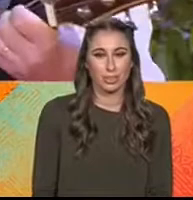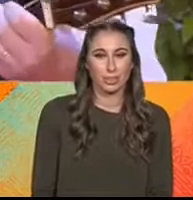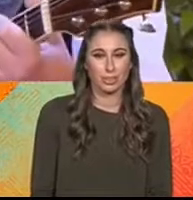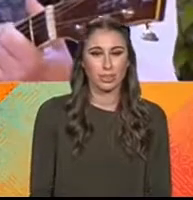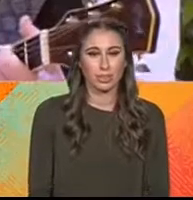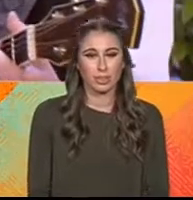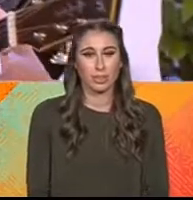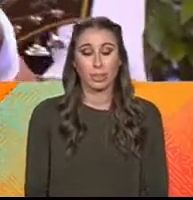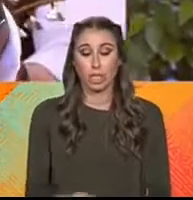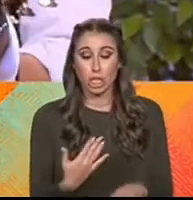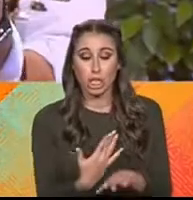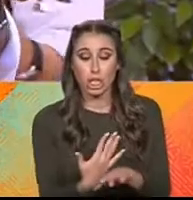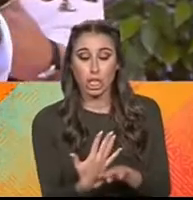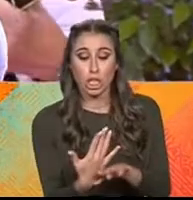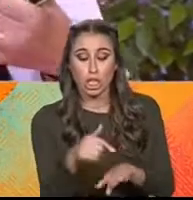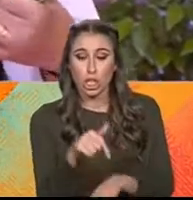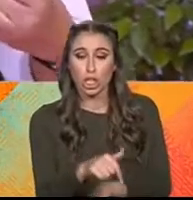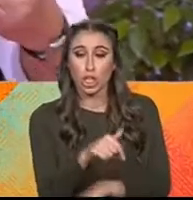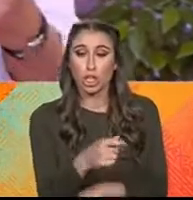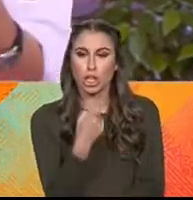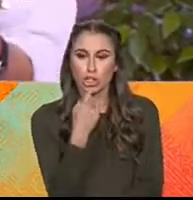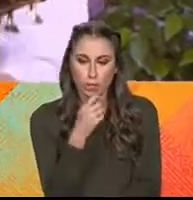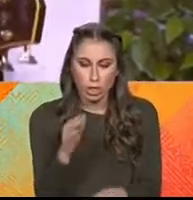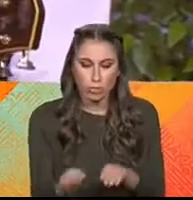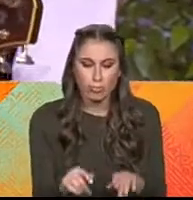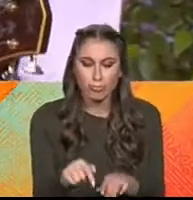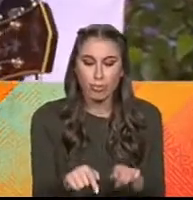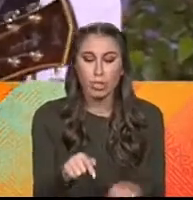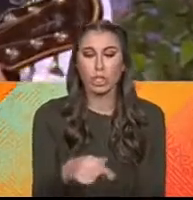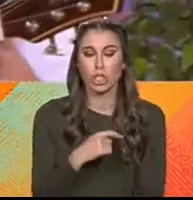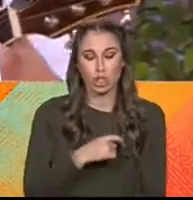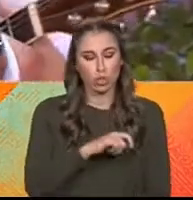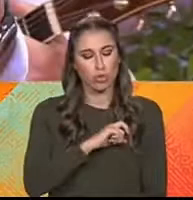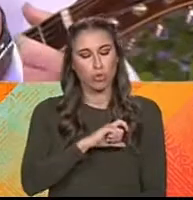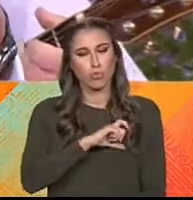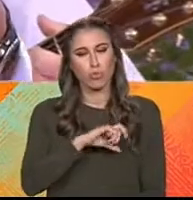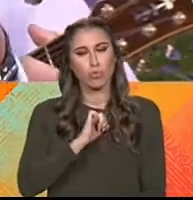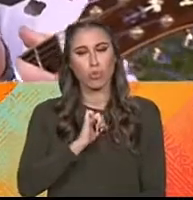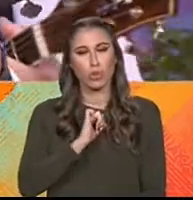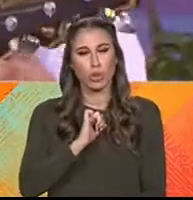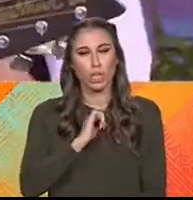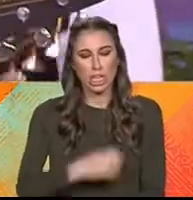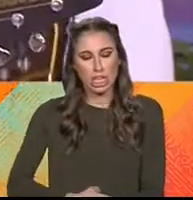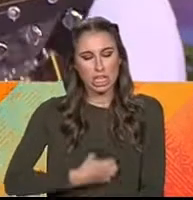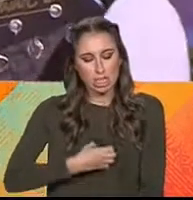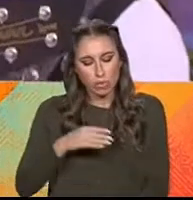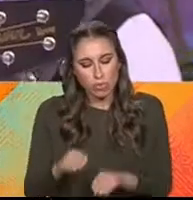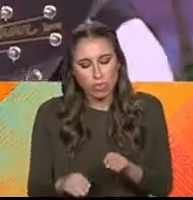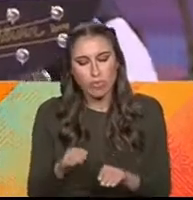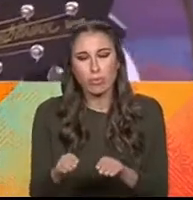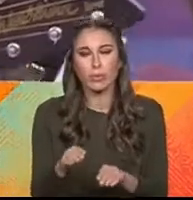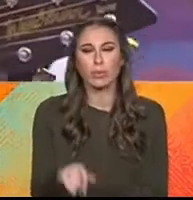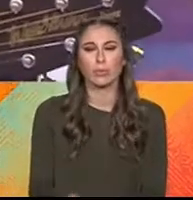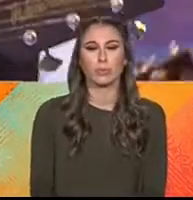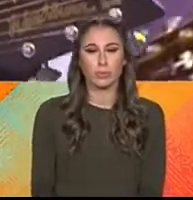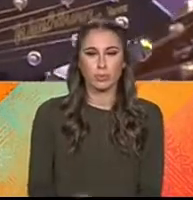As ervas do chão e as pedras da calçada, no bater do coração, sentirei cada passada. Sentirei cheiro